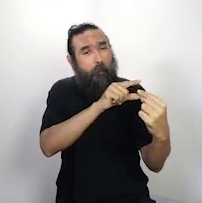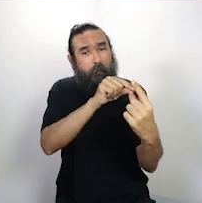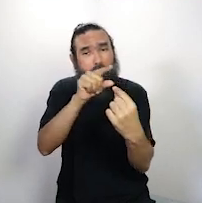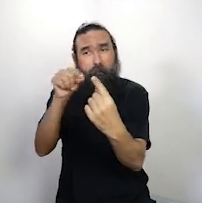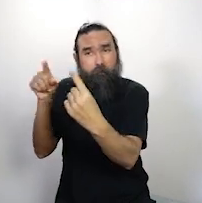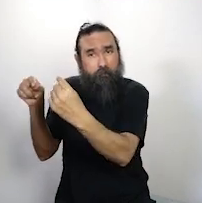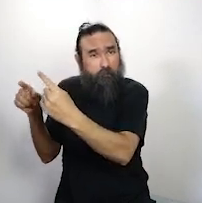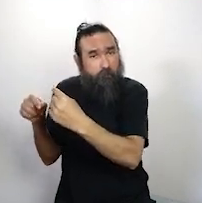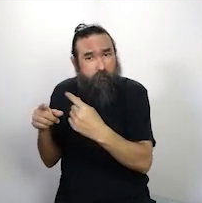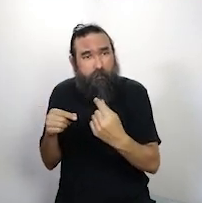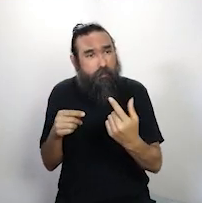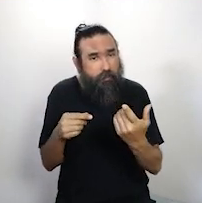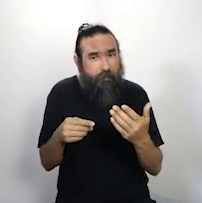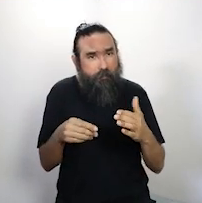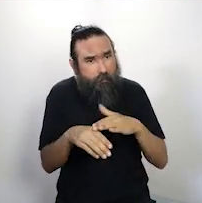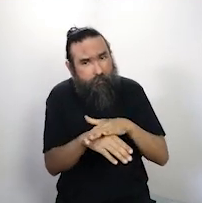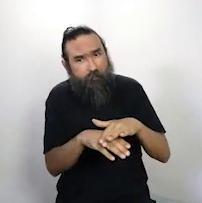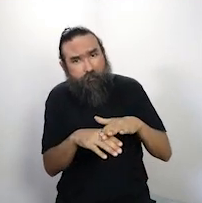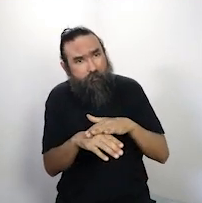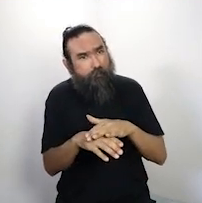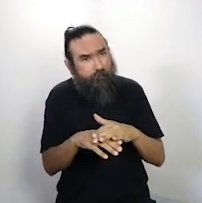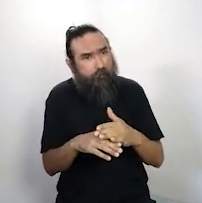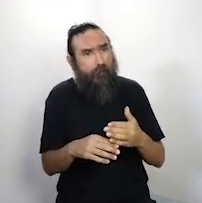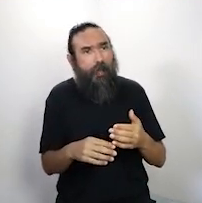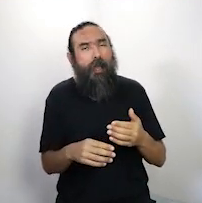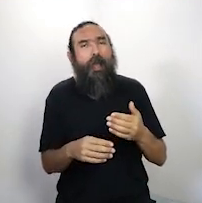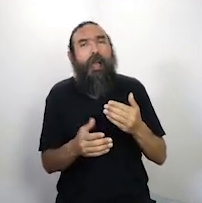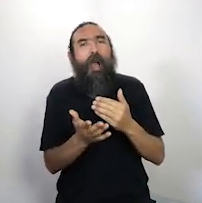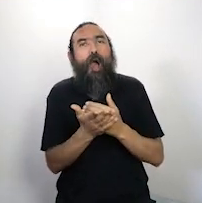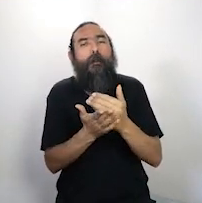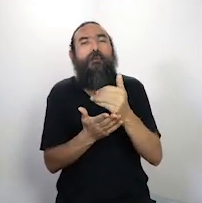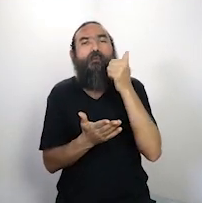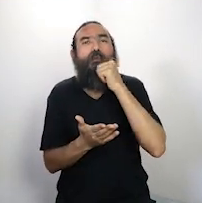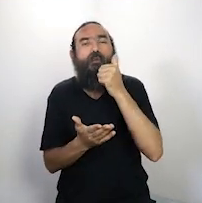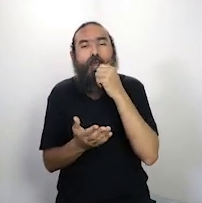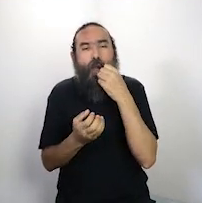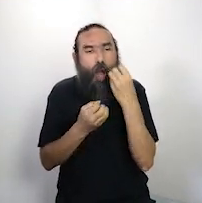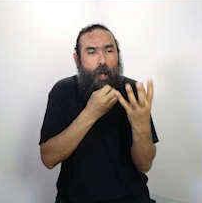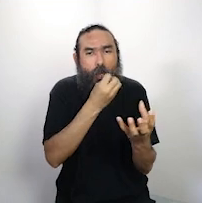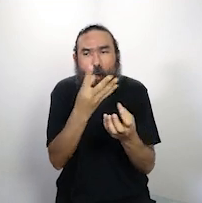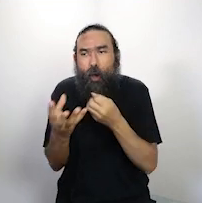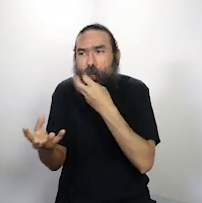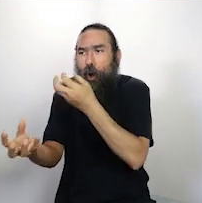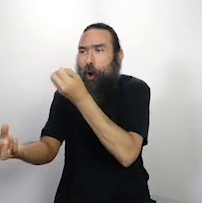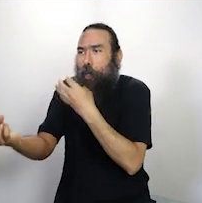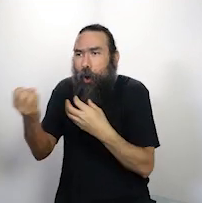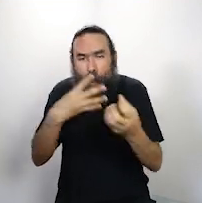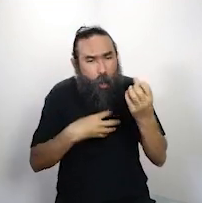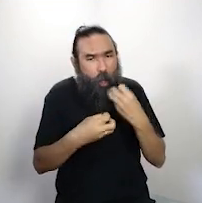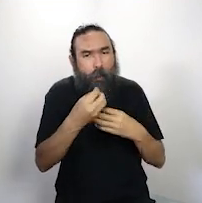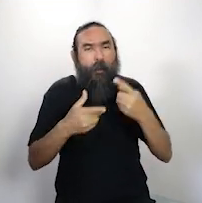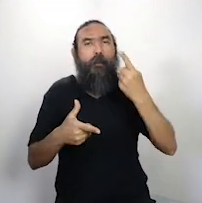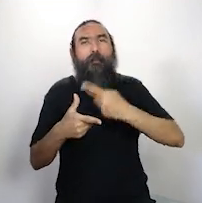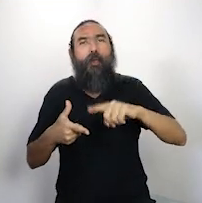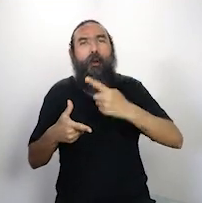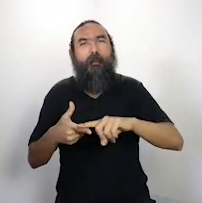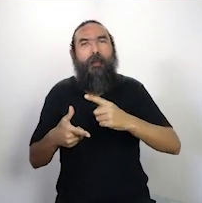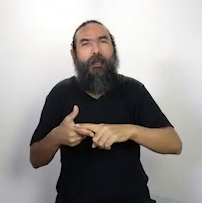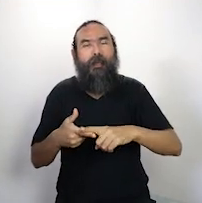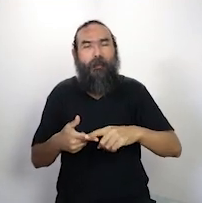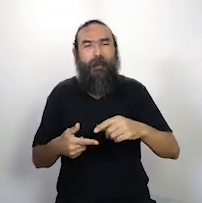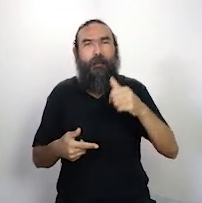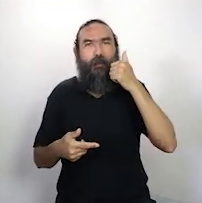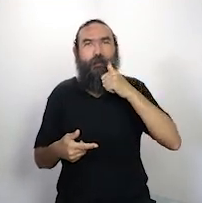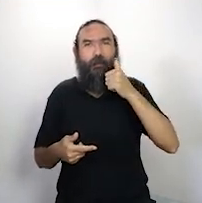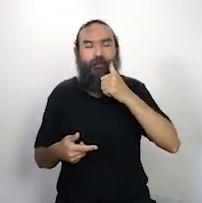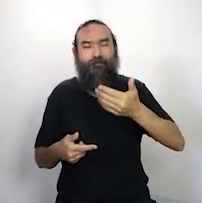conversar mais. Começaram a ter relatos dos abusos, né? dos sofrimentos